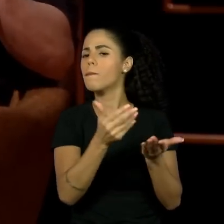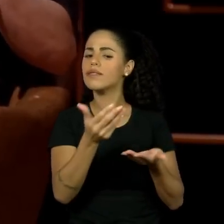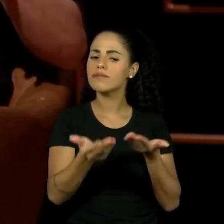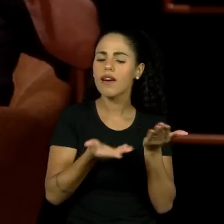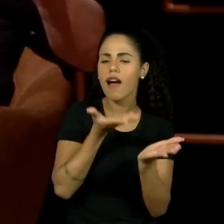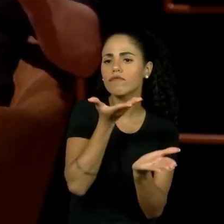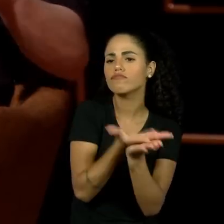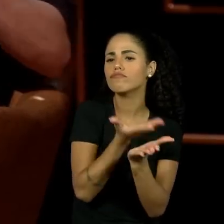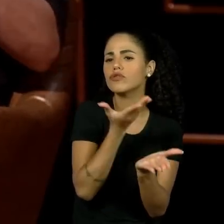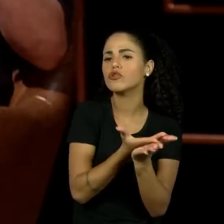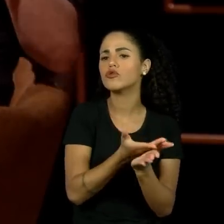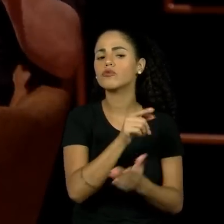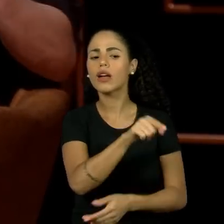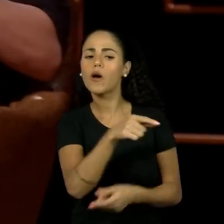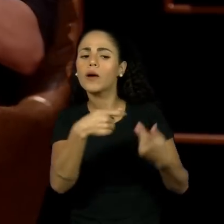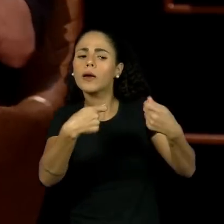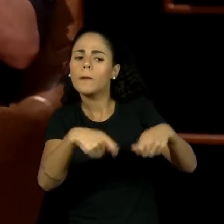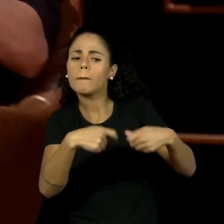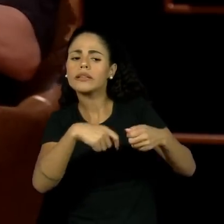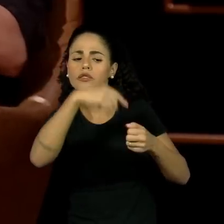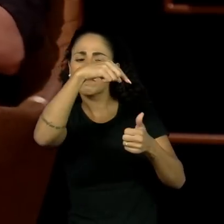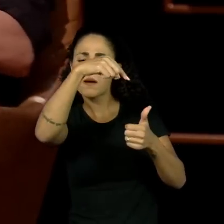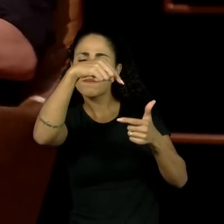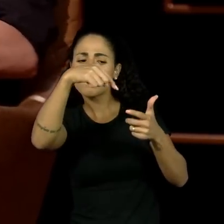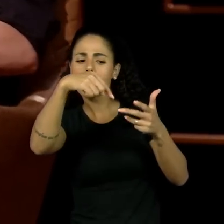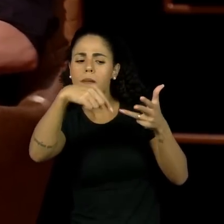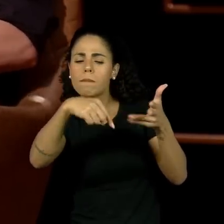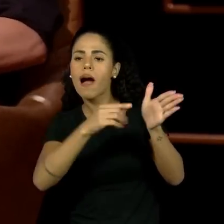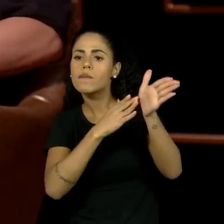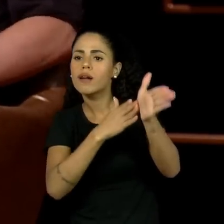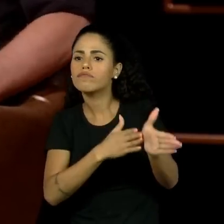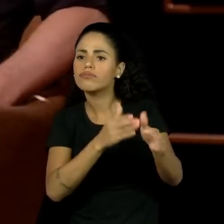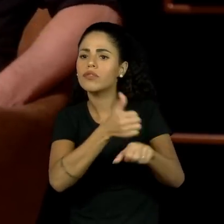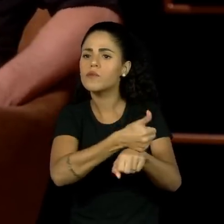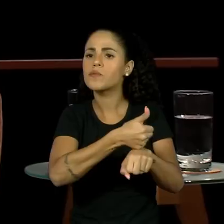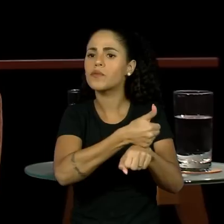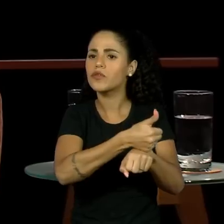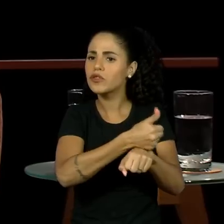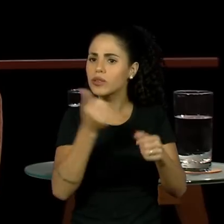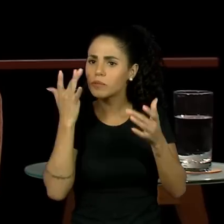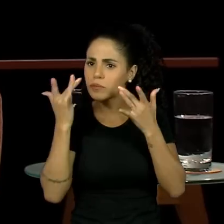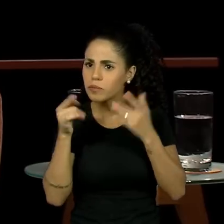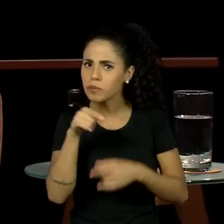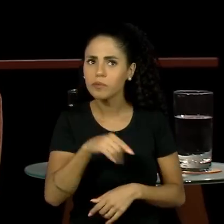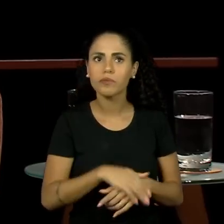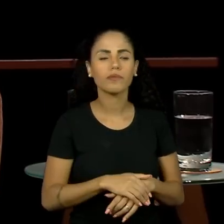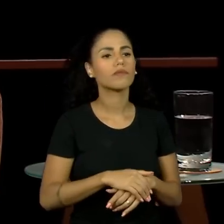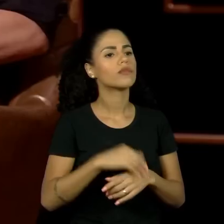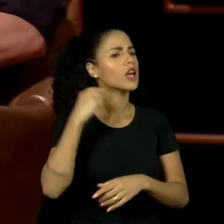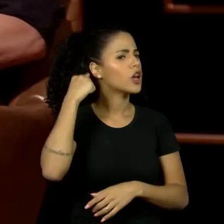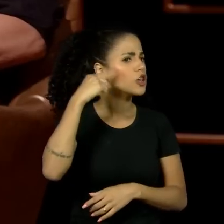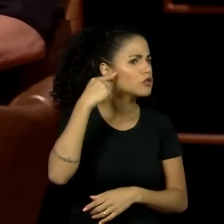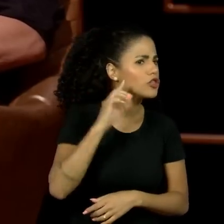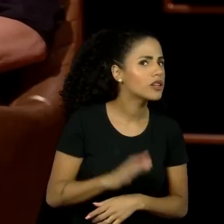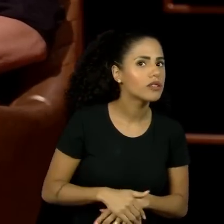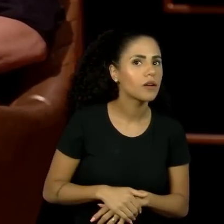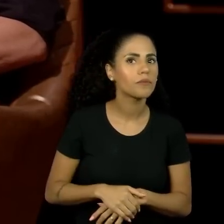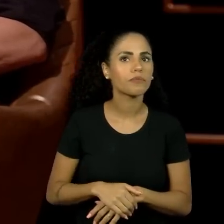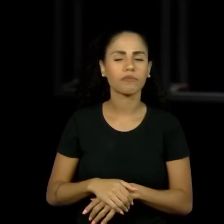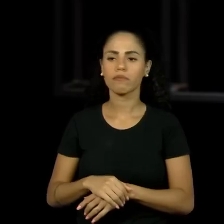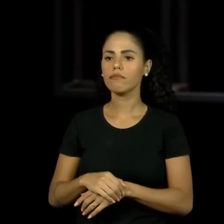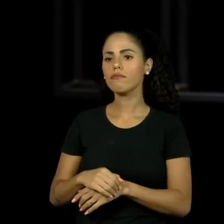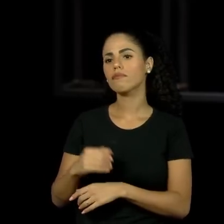estudar um pouco o que eu precisava para seguir esse caminho, né? E você foi com Direito até onde? Fui só até o 2º